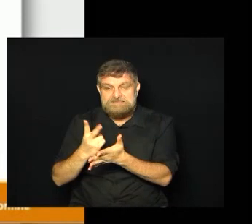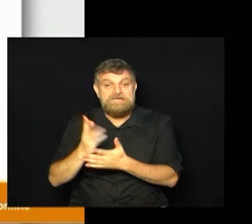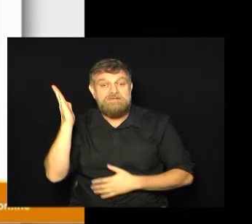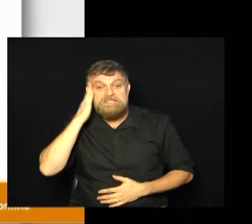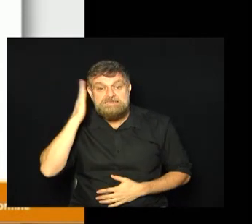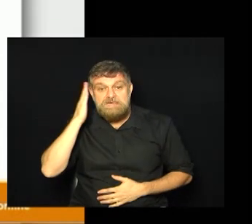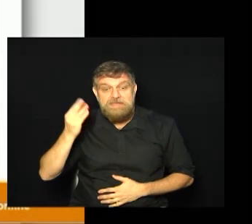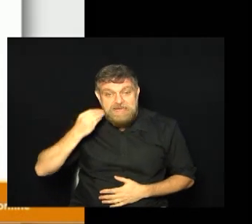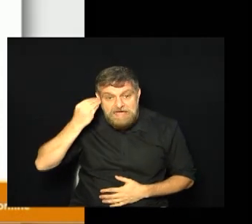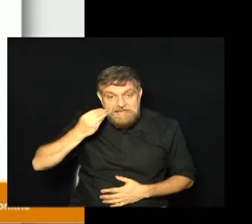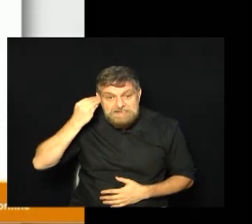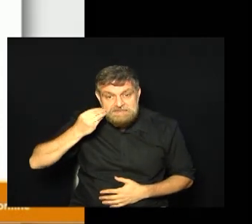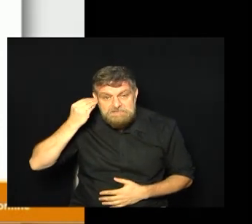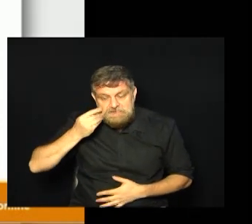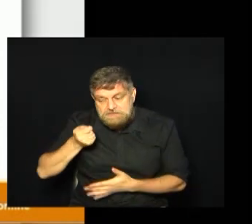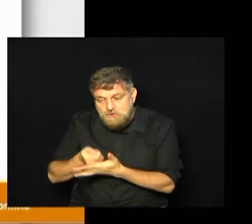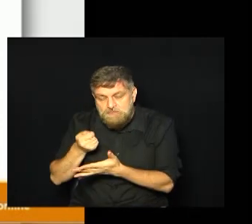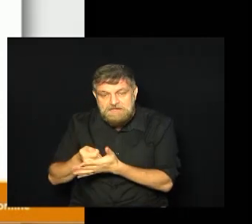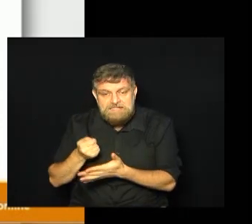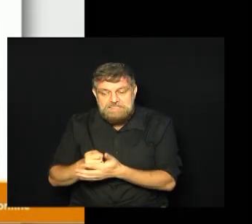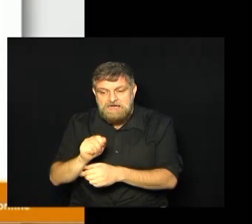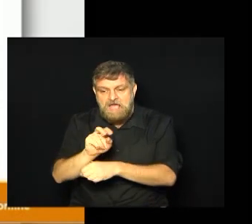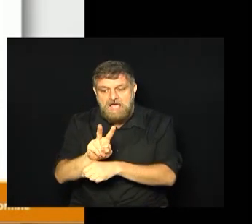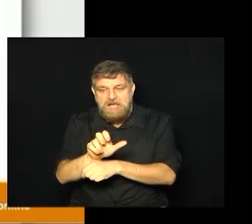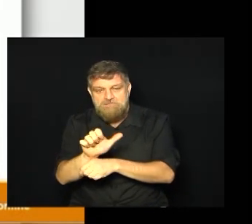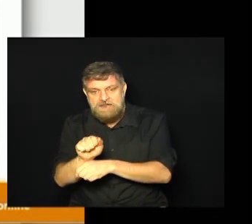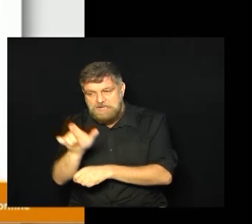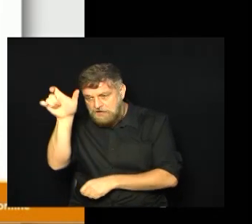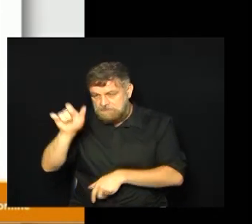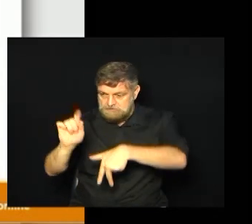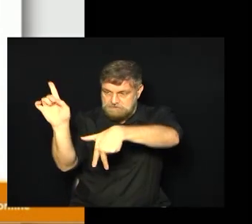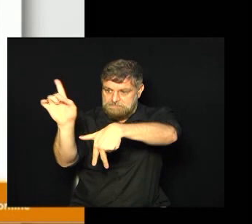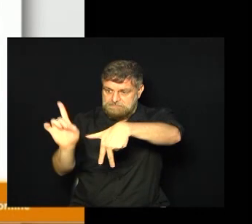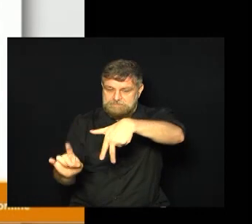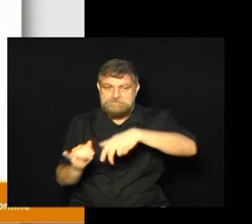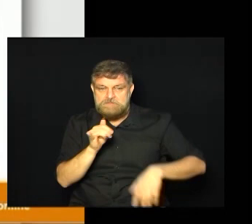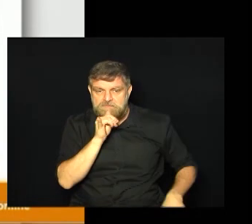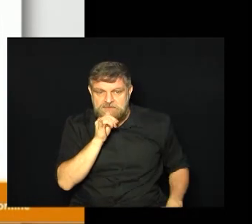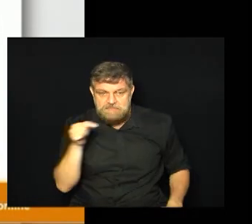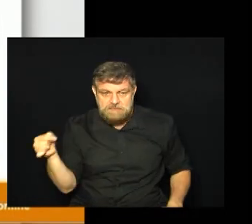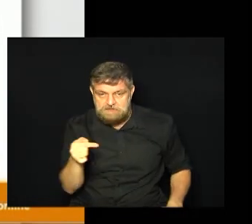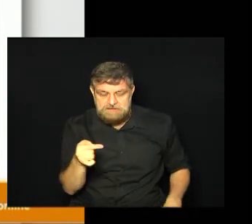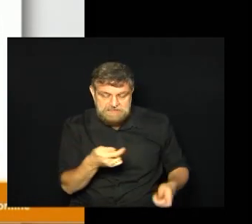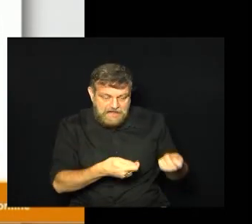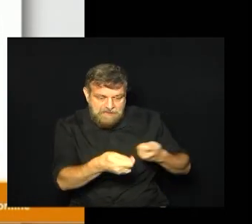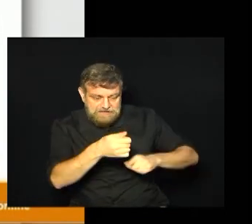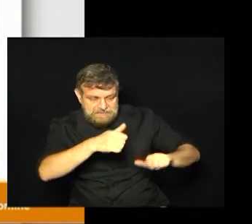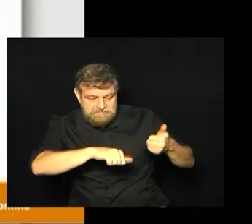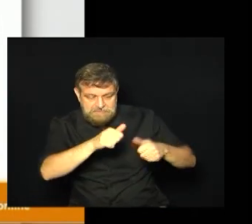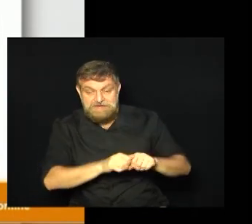escolaridade, a experiência exigida, se é uma vaga exclusiva para deficiente, por exemplo, esse analista de negócios é uma